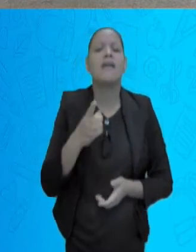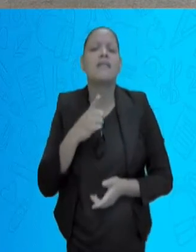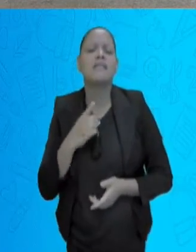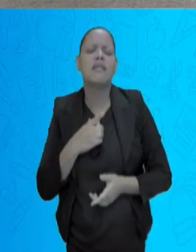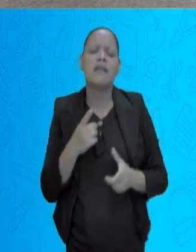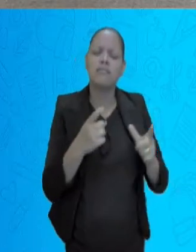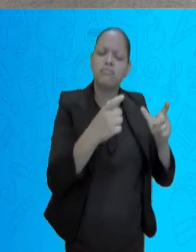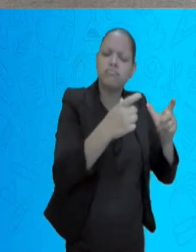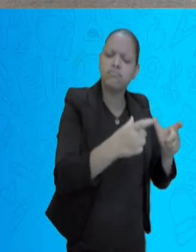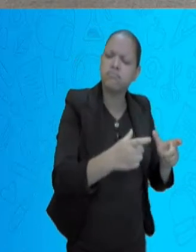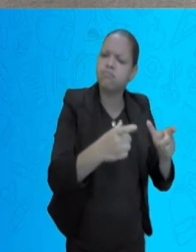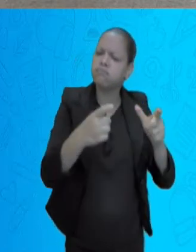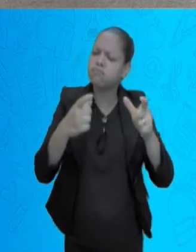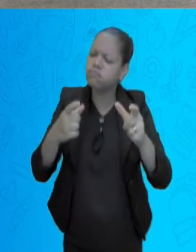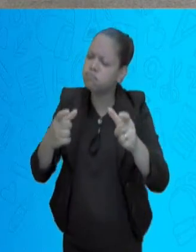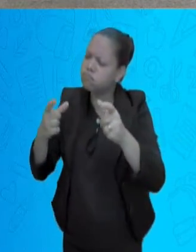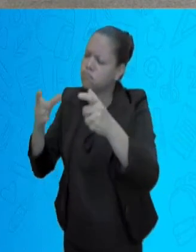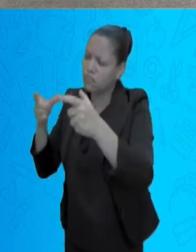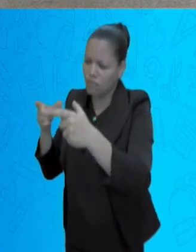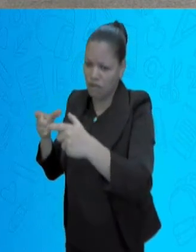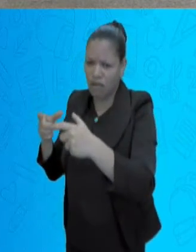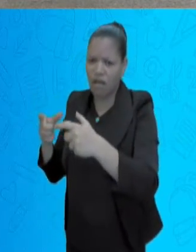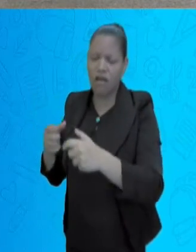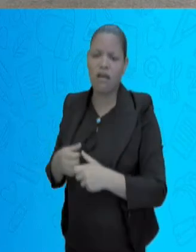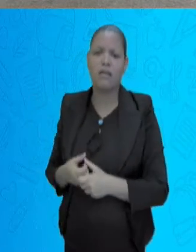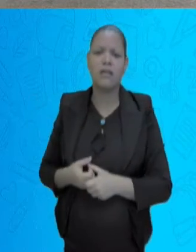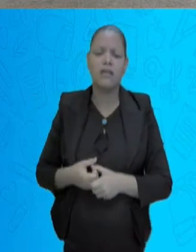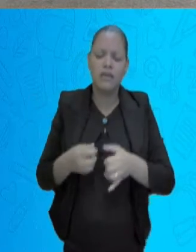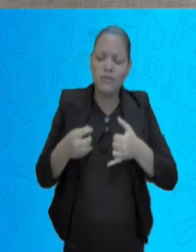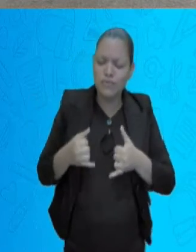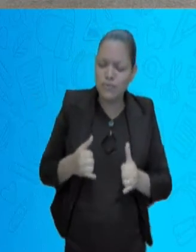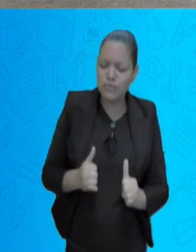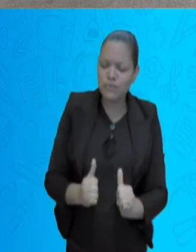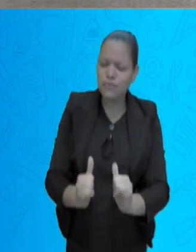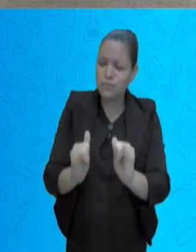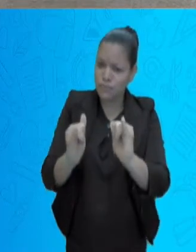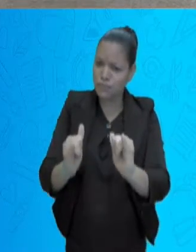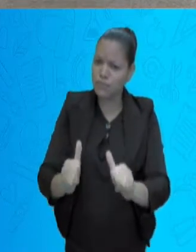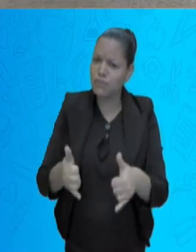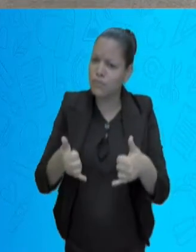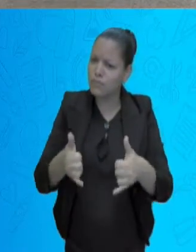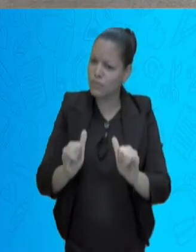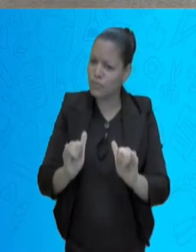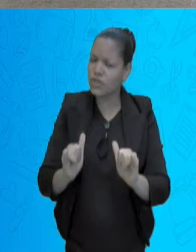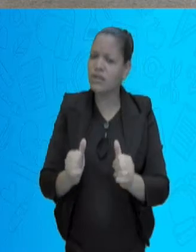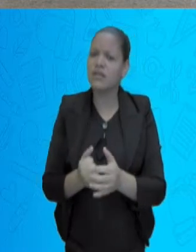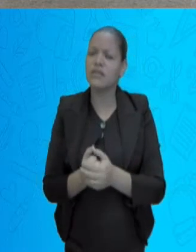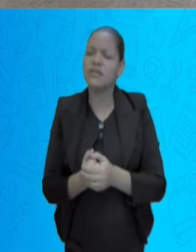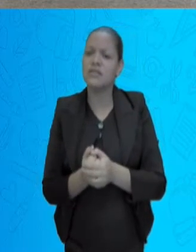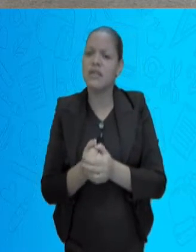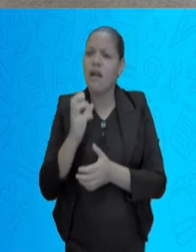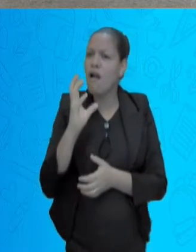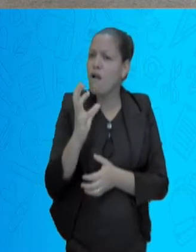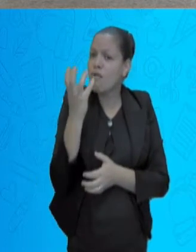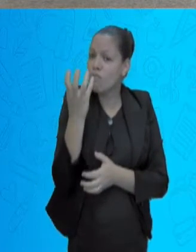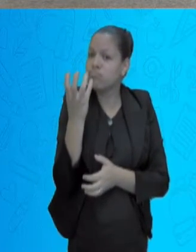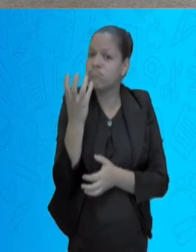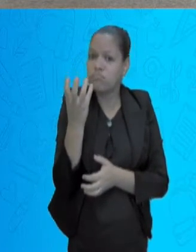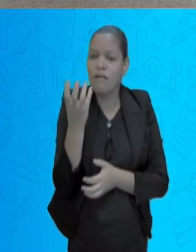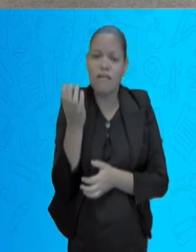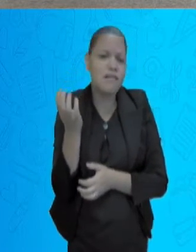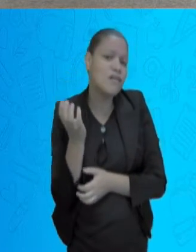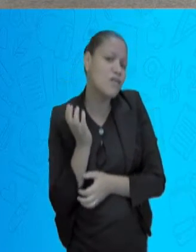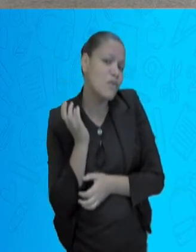ainda que a notícia ela chega pelo rádio. E a notícia, quando ela é escutada